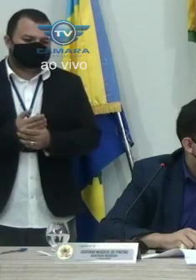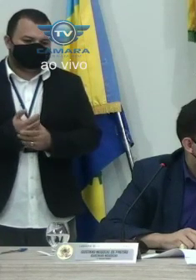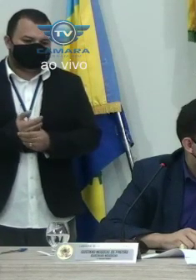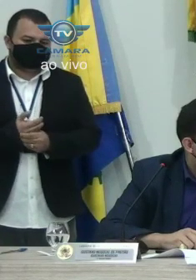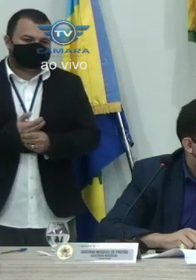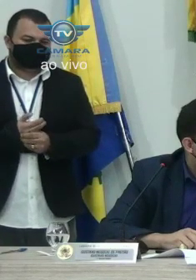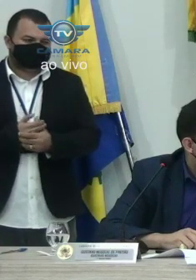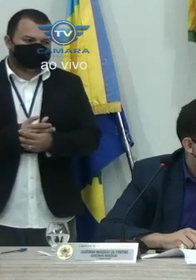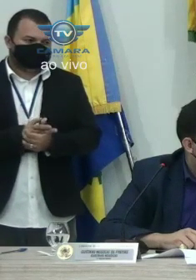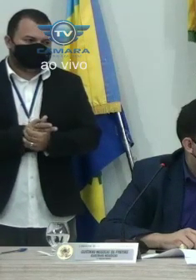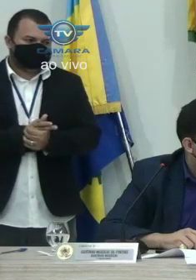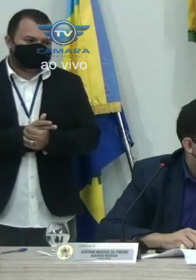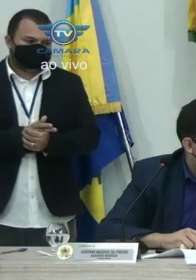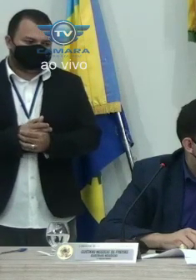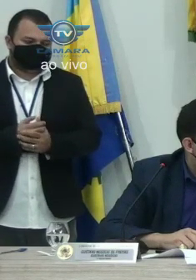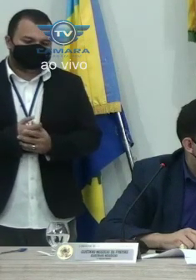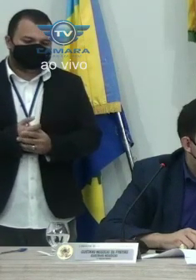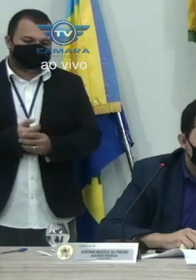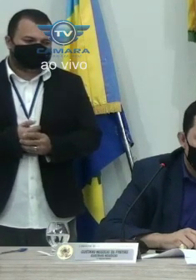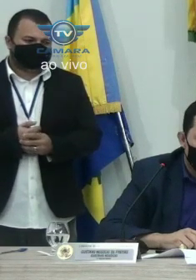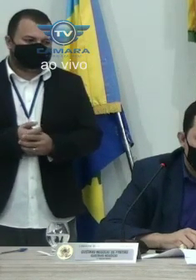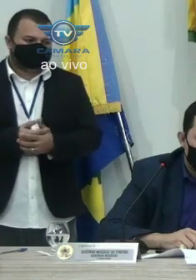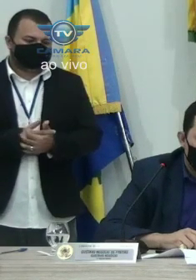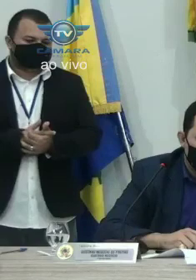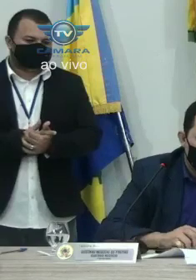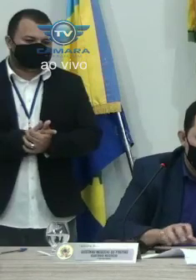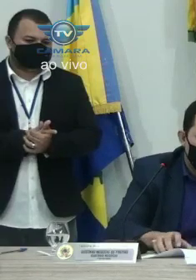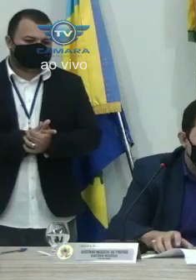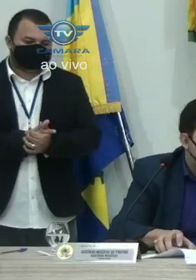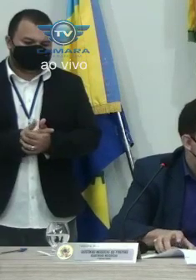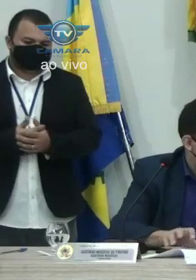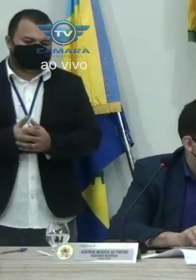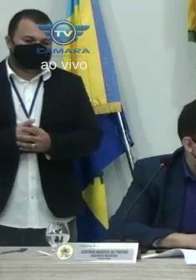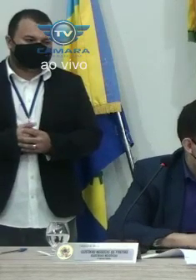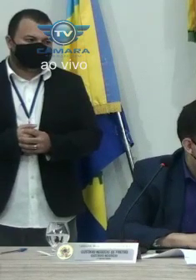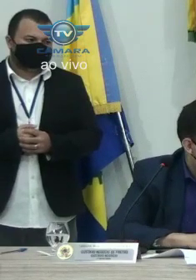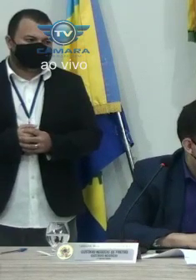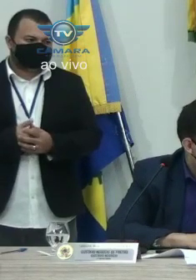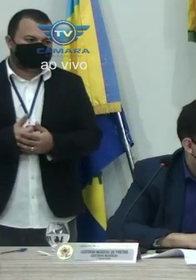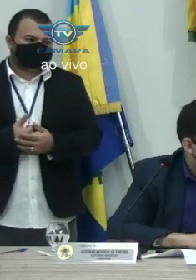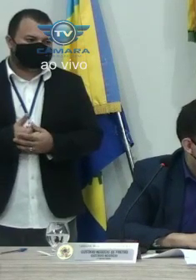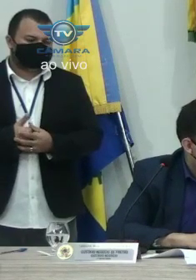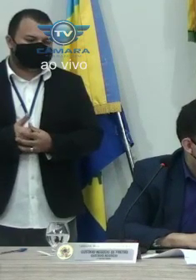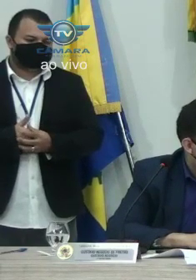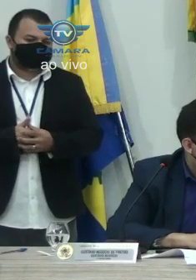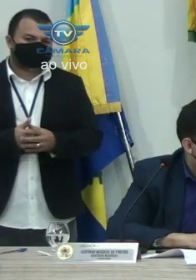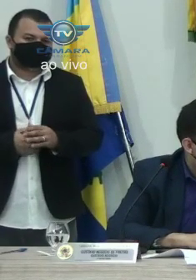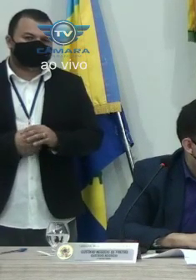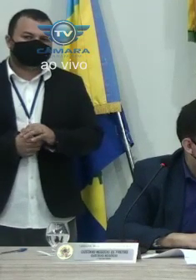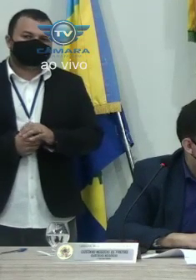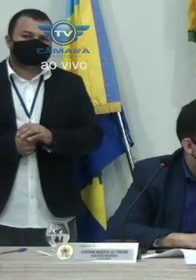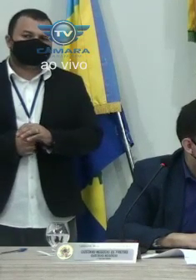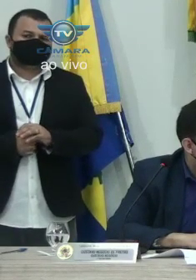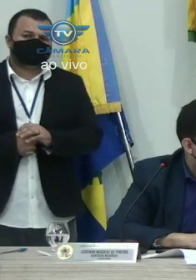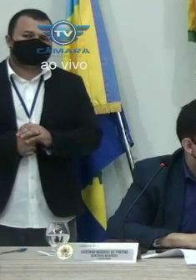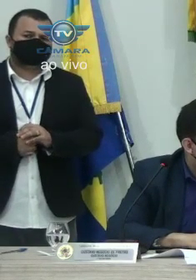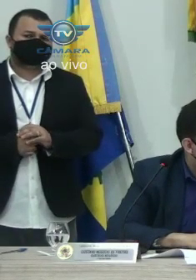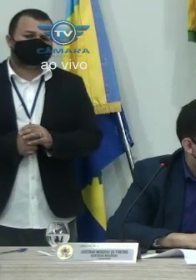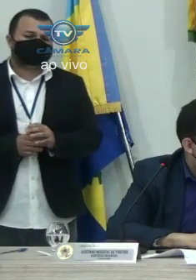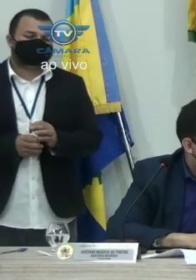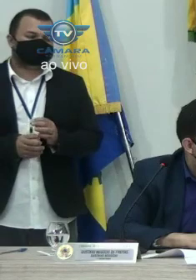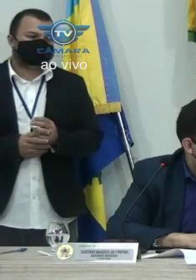06/2021 altere o dispositivo da lei complementar número 177/2020 e dá outras providências. O autor,